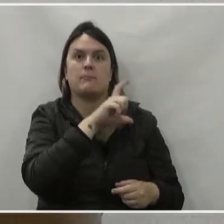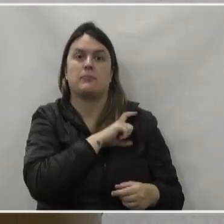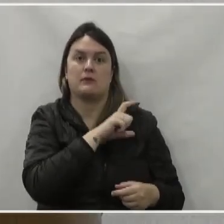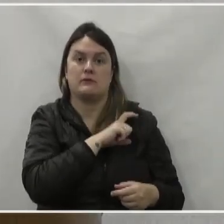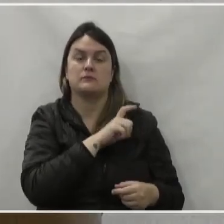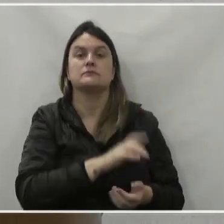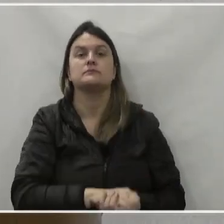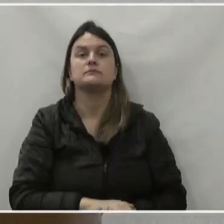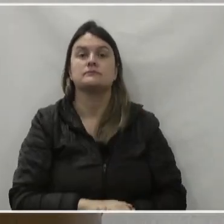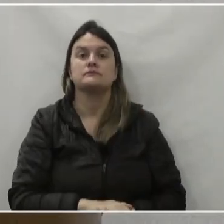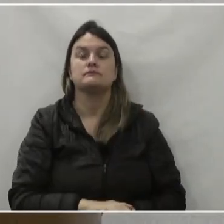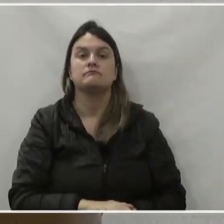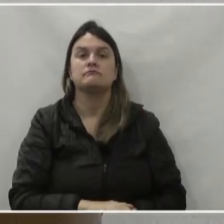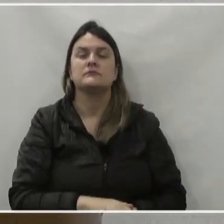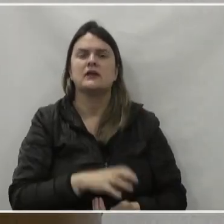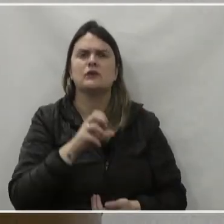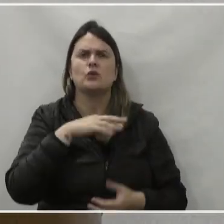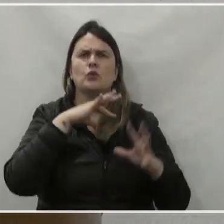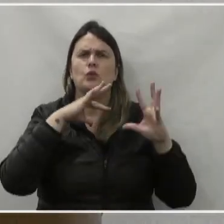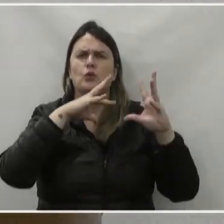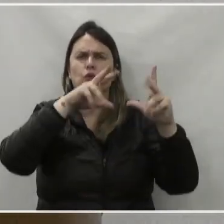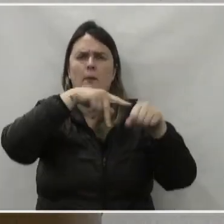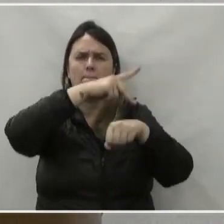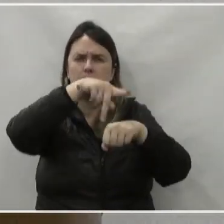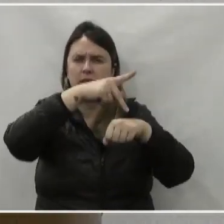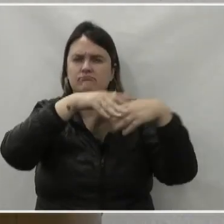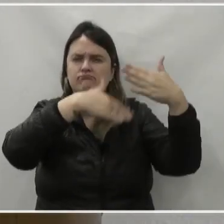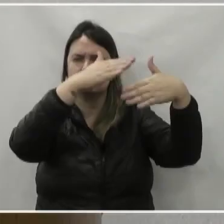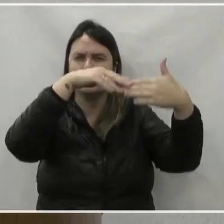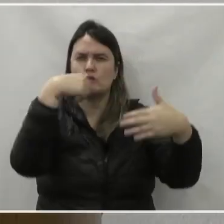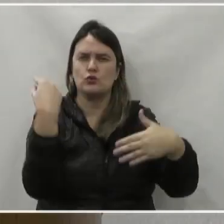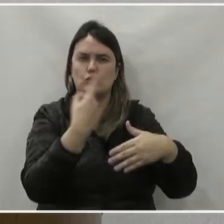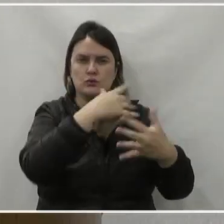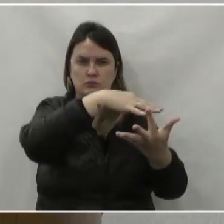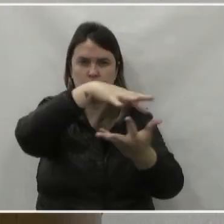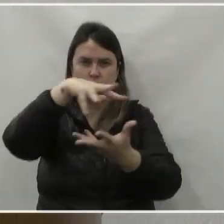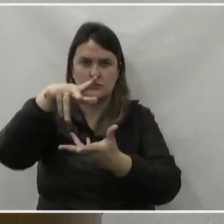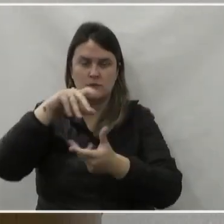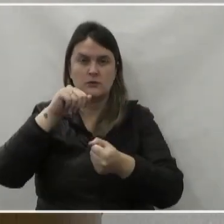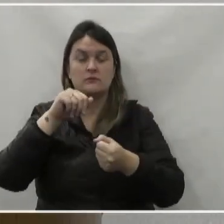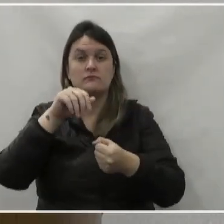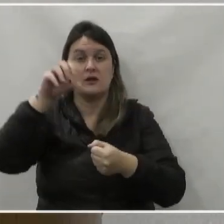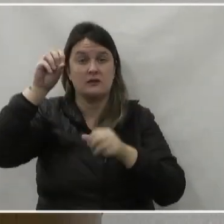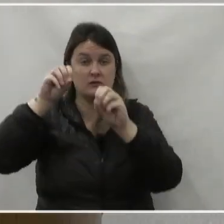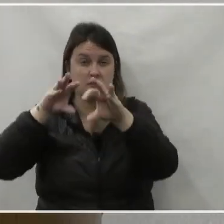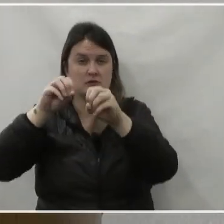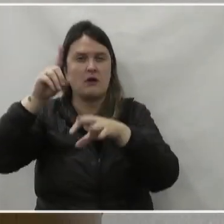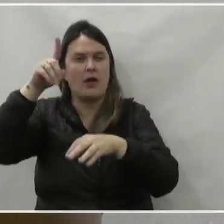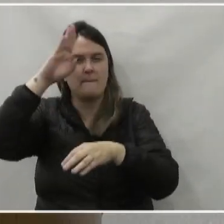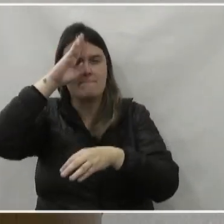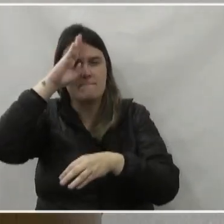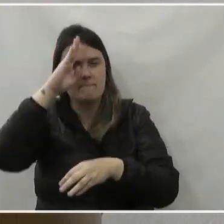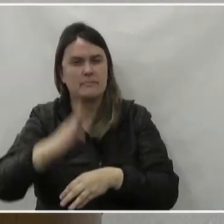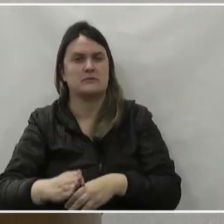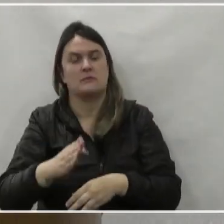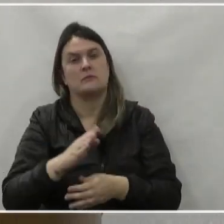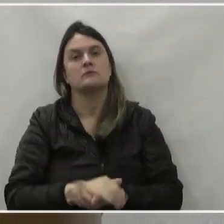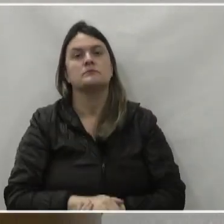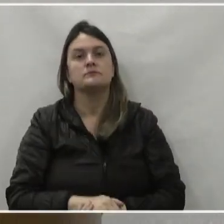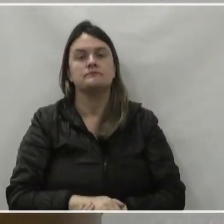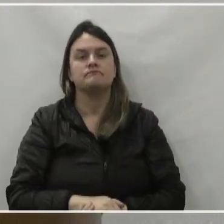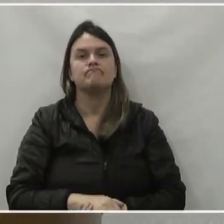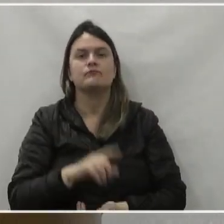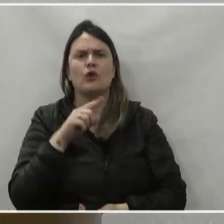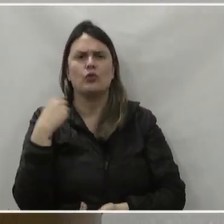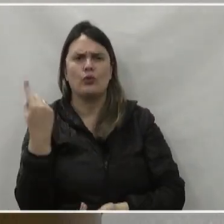Então, todas as nações desenvolvidas do mundo colocam a educação como prioridade. O